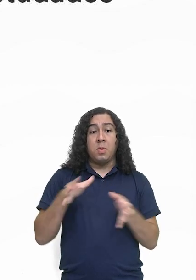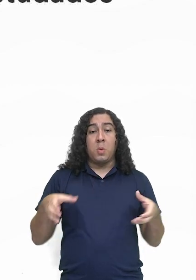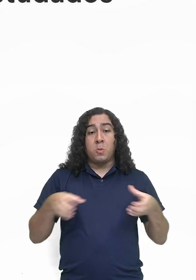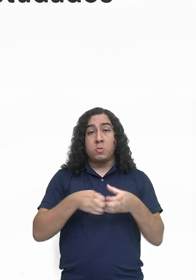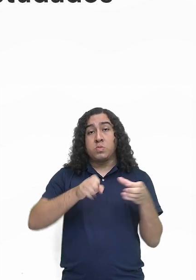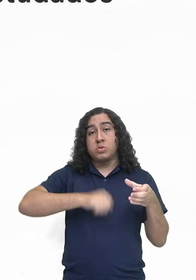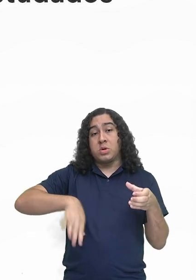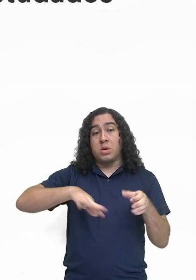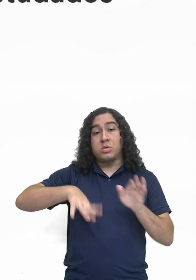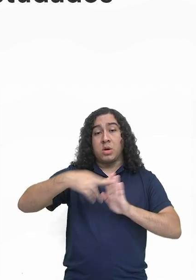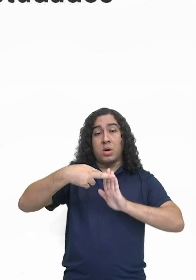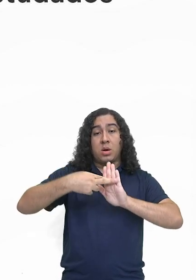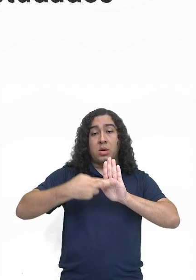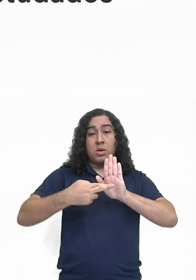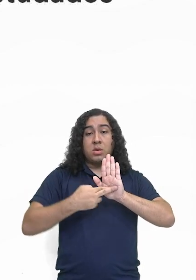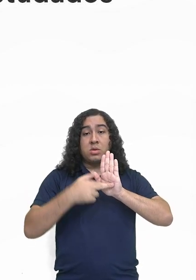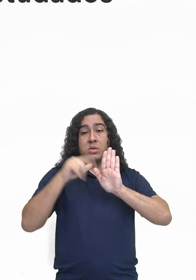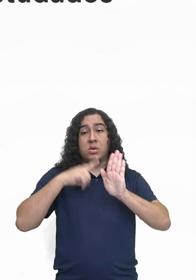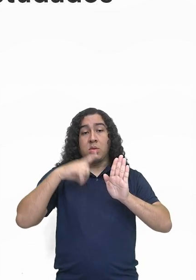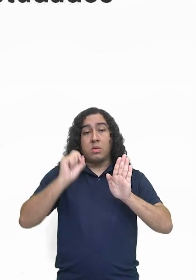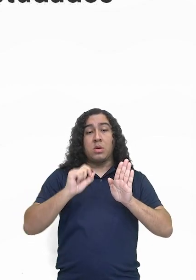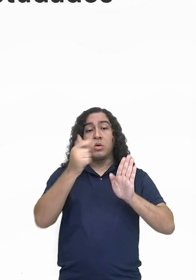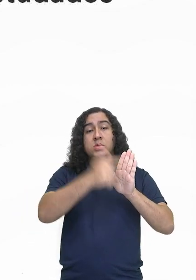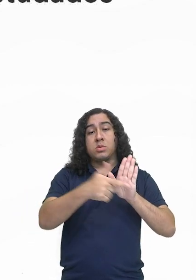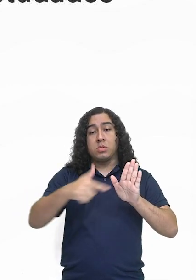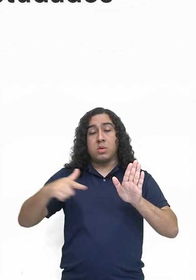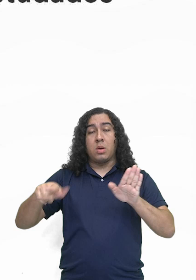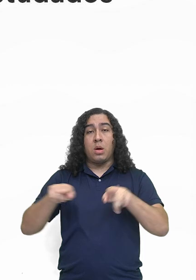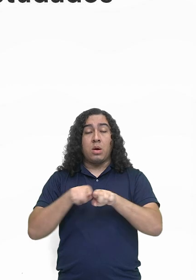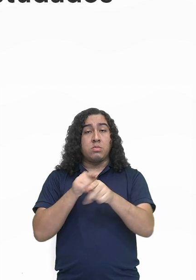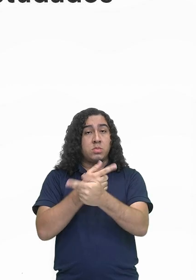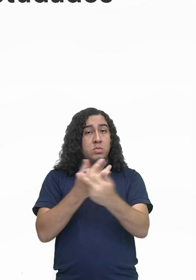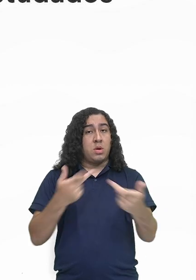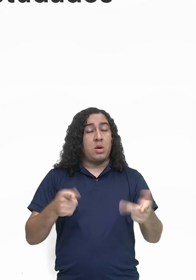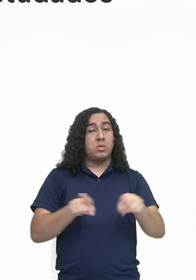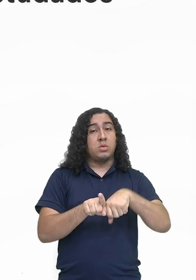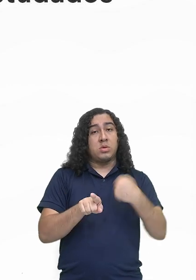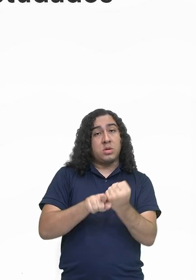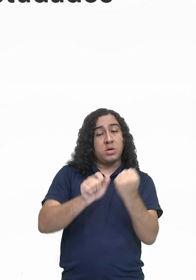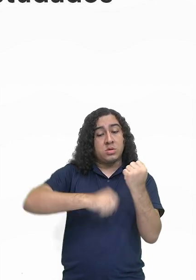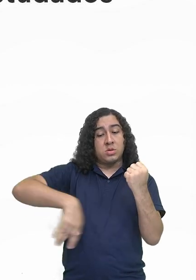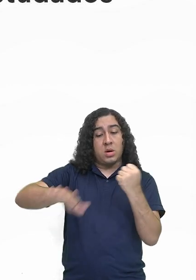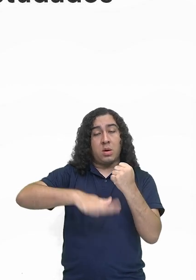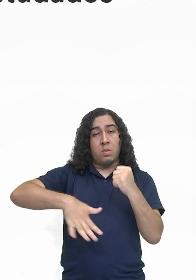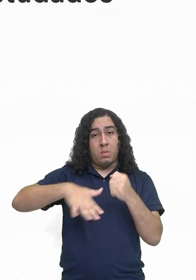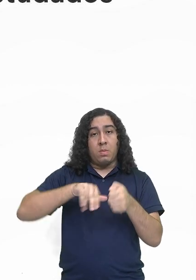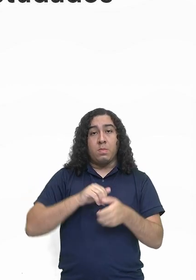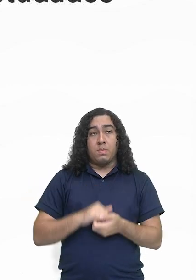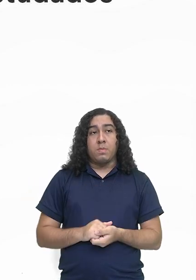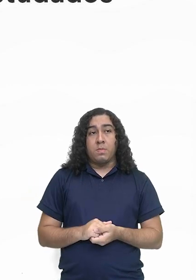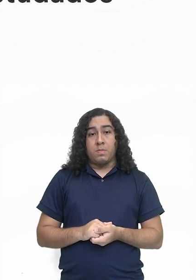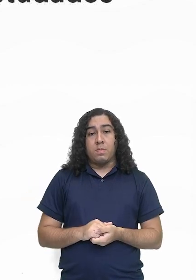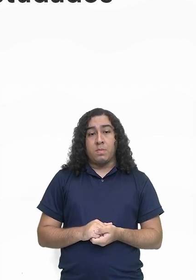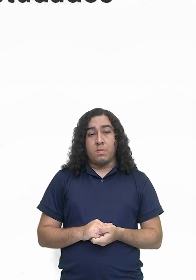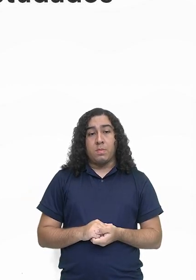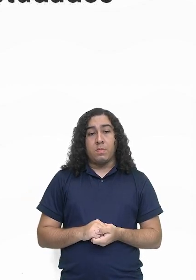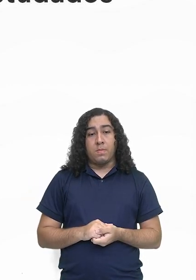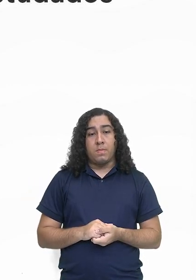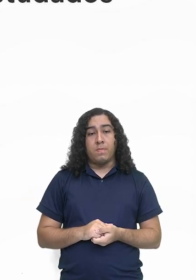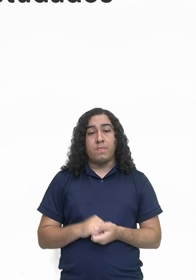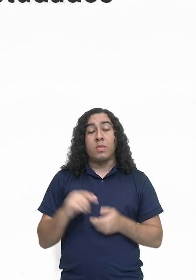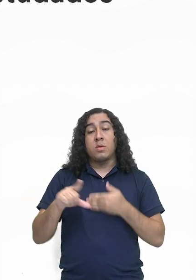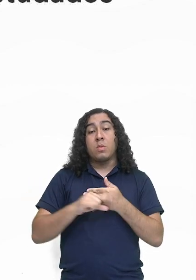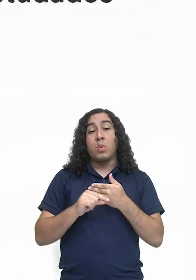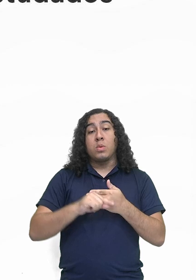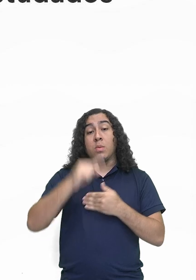de regras que se repetem na maioria das sociedades.